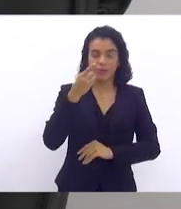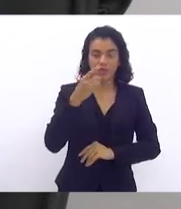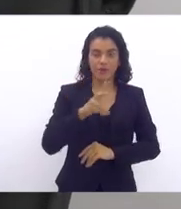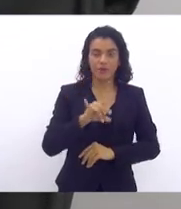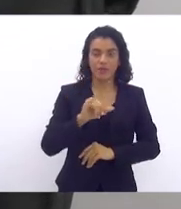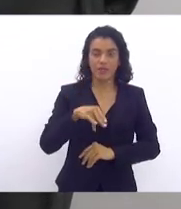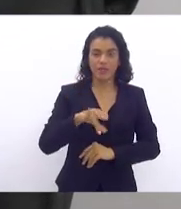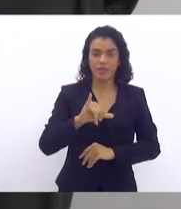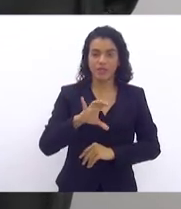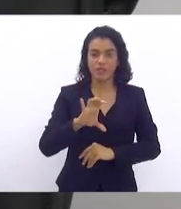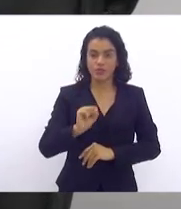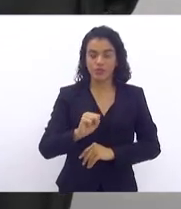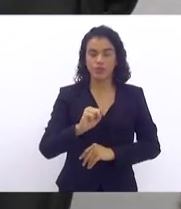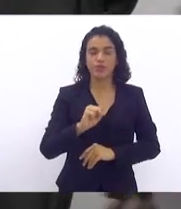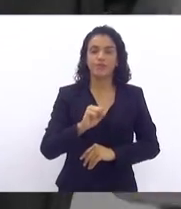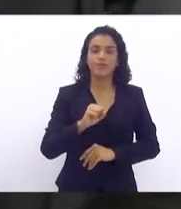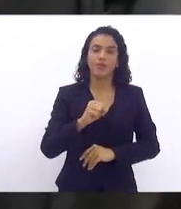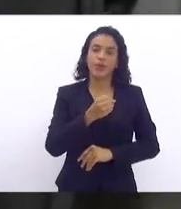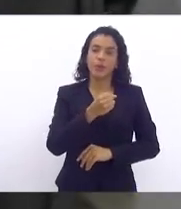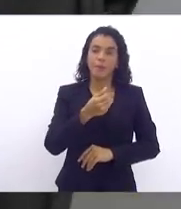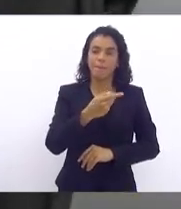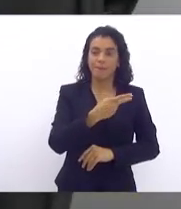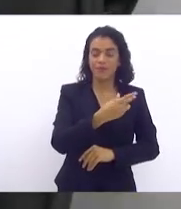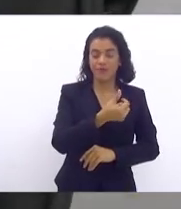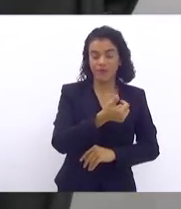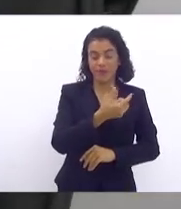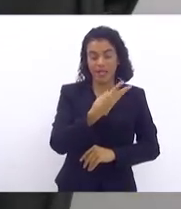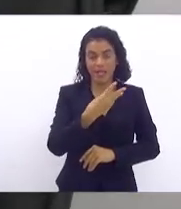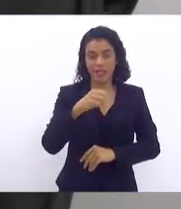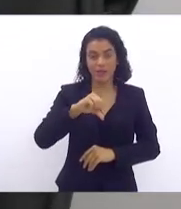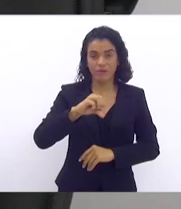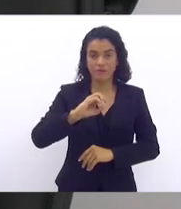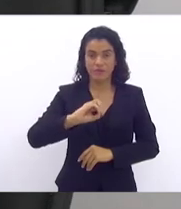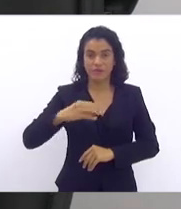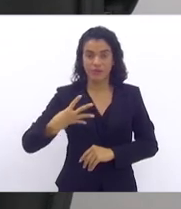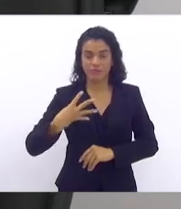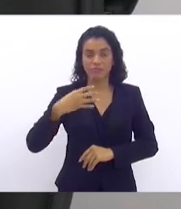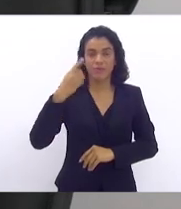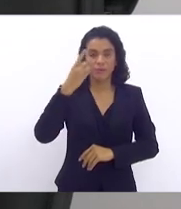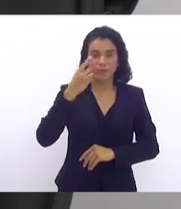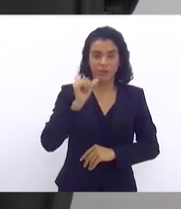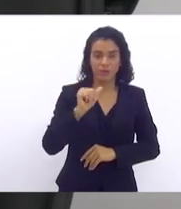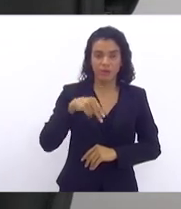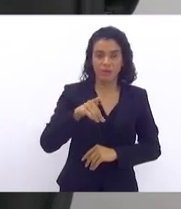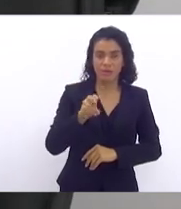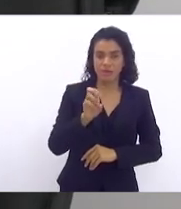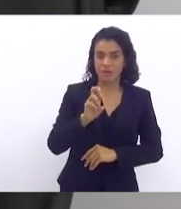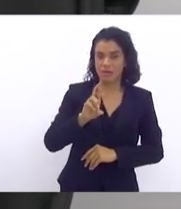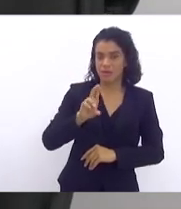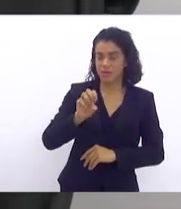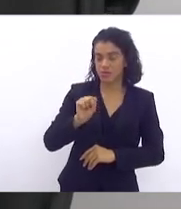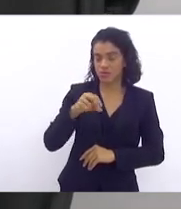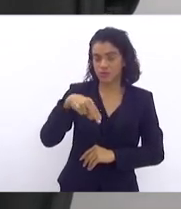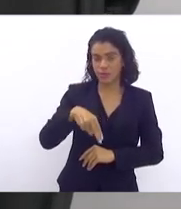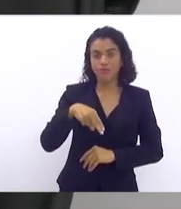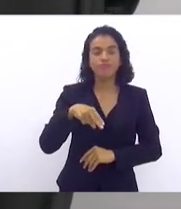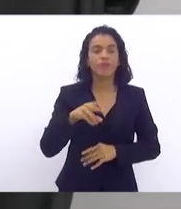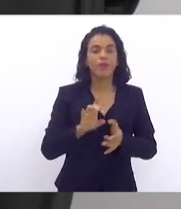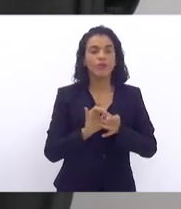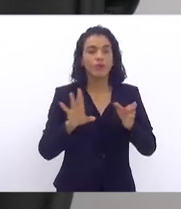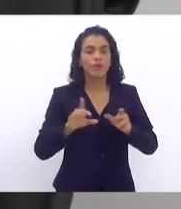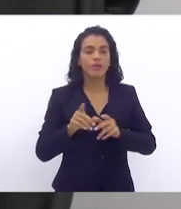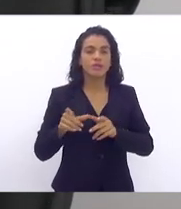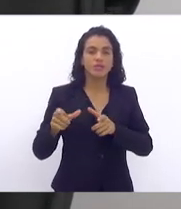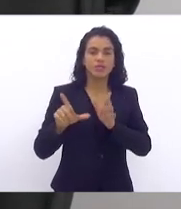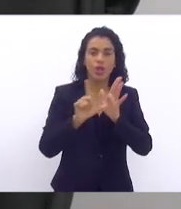Cosolino. PL 3904 de 2021, de autoria do deputado Anderson Moraes, que autoriza os estabelecimentos